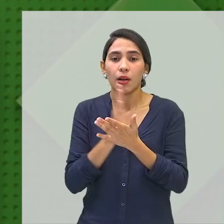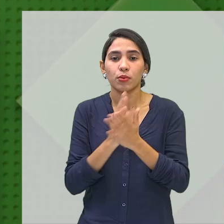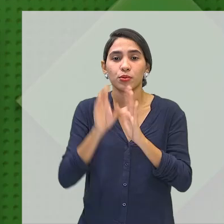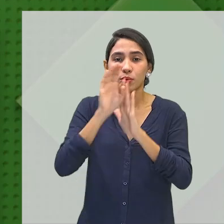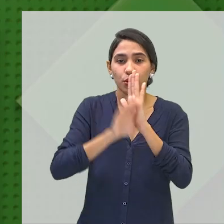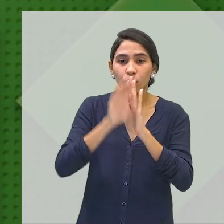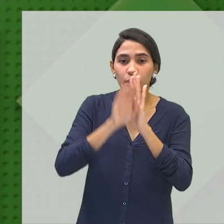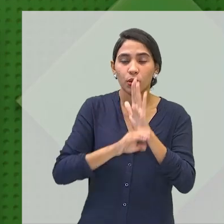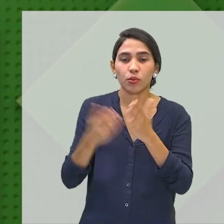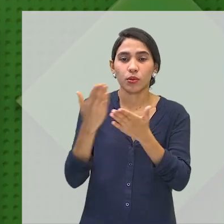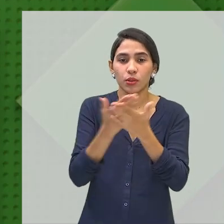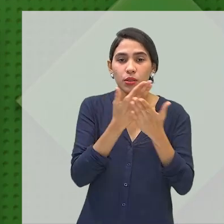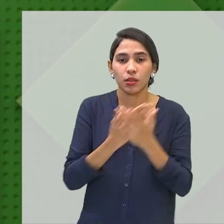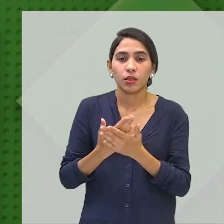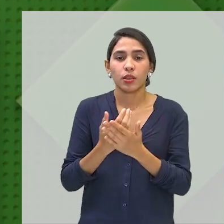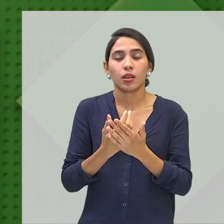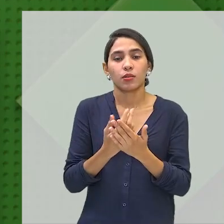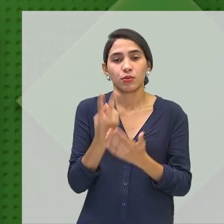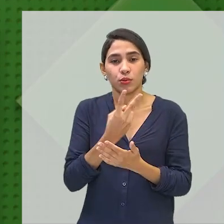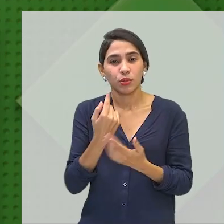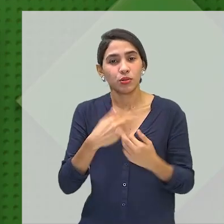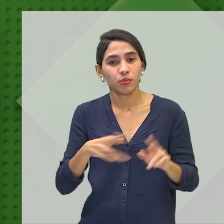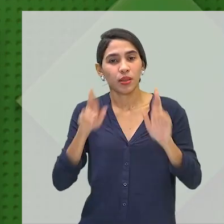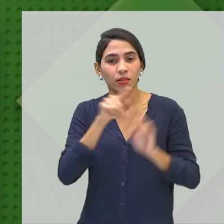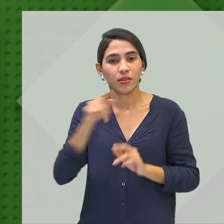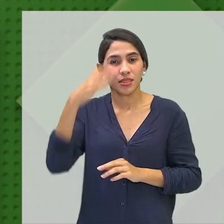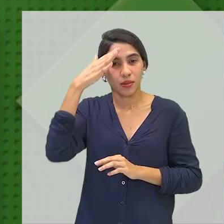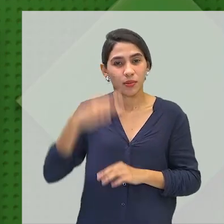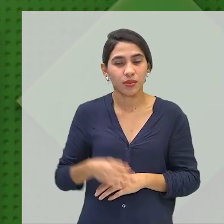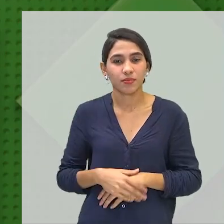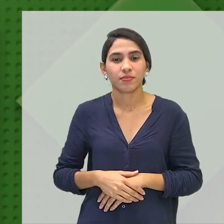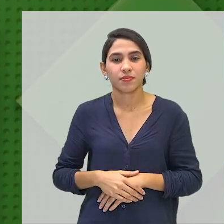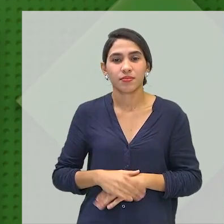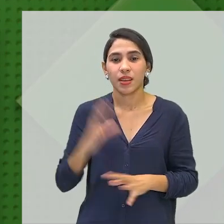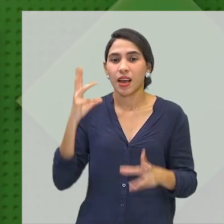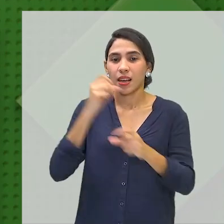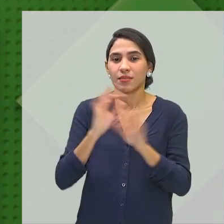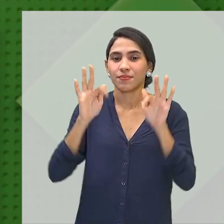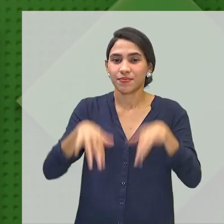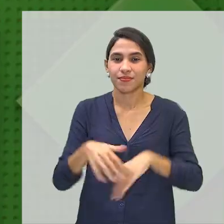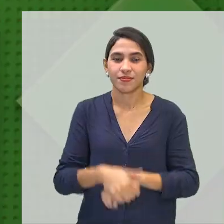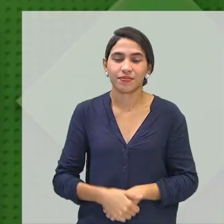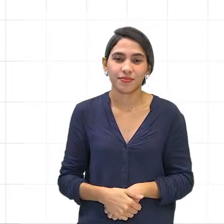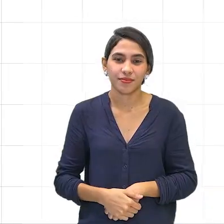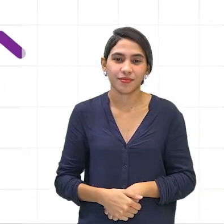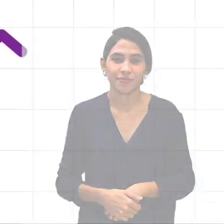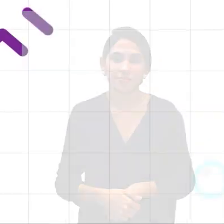conteúdos da nossa unidade 2. Espero que vocês tenham compreendido e a nossa revisão fica por aqui.